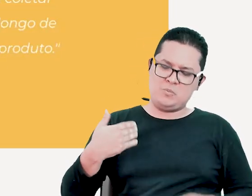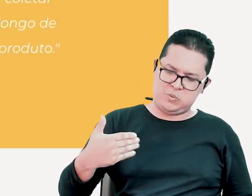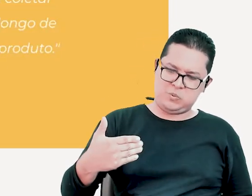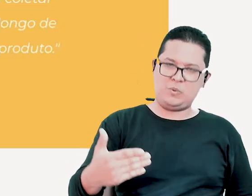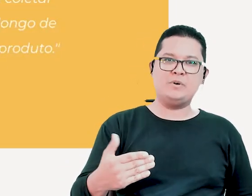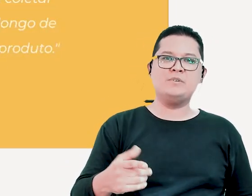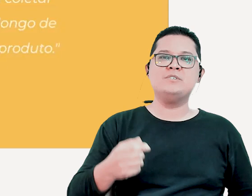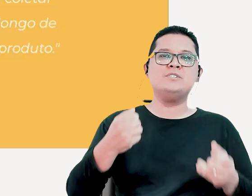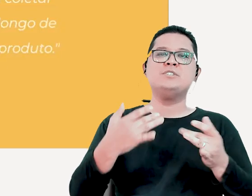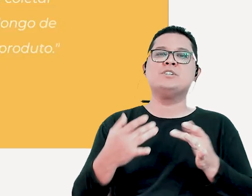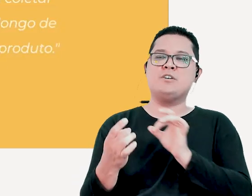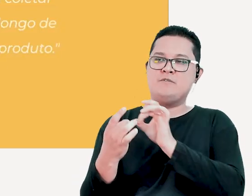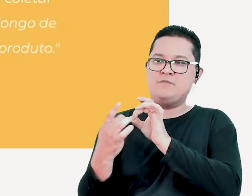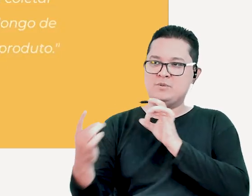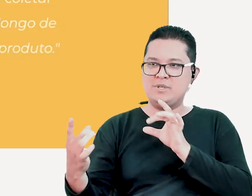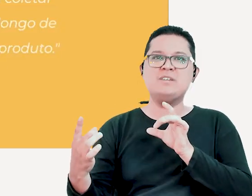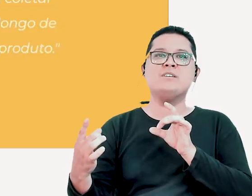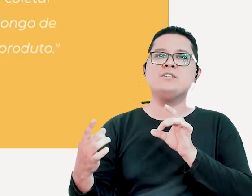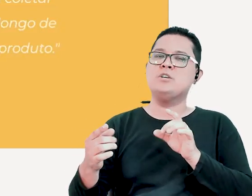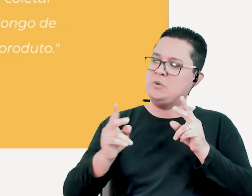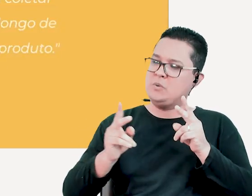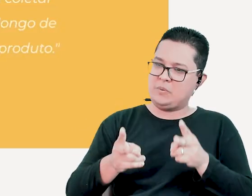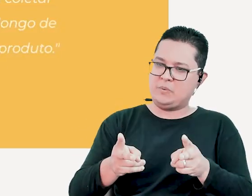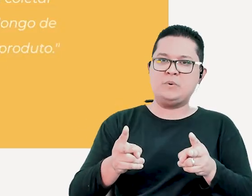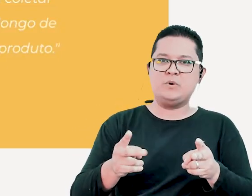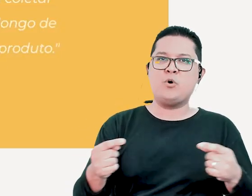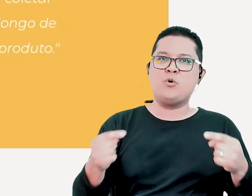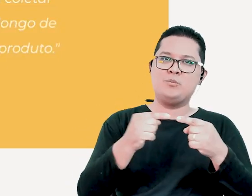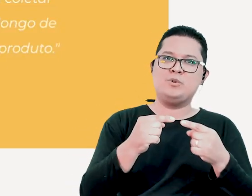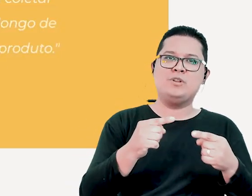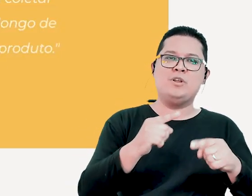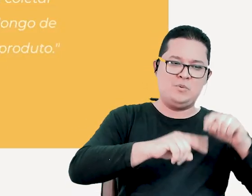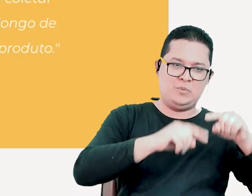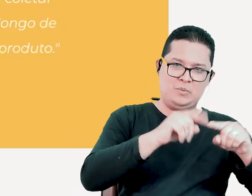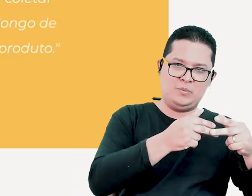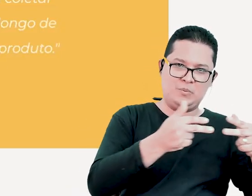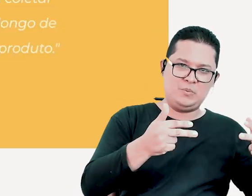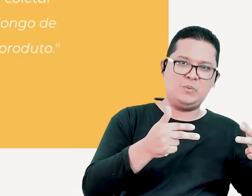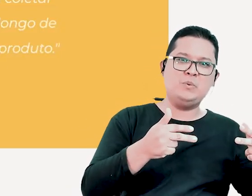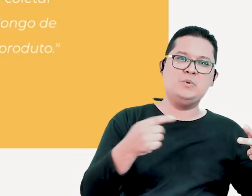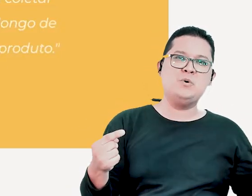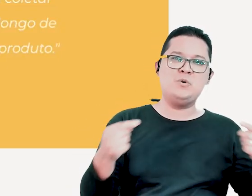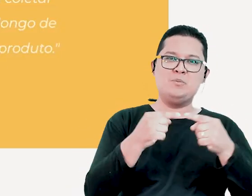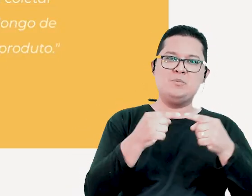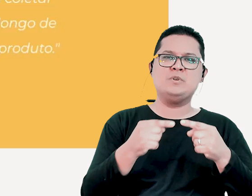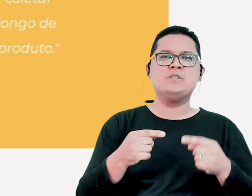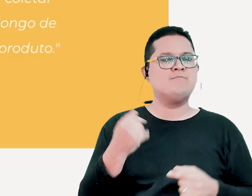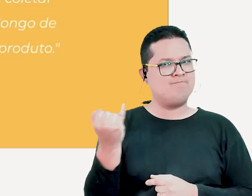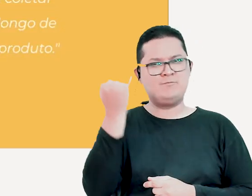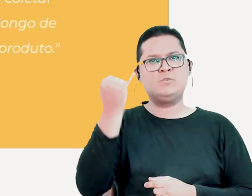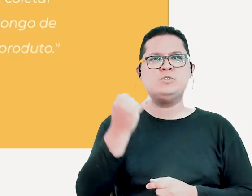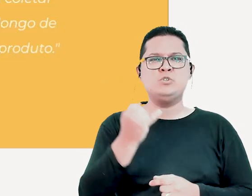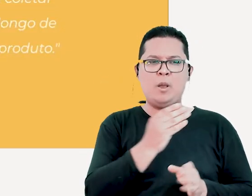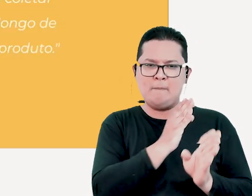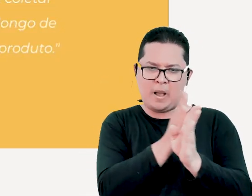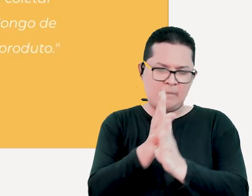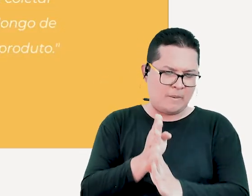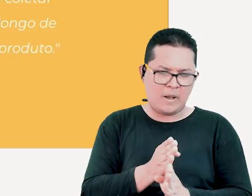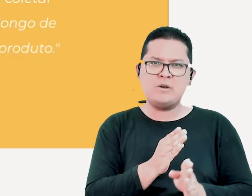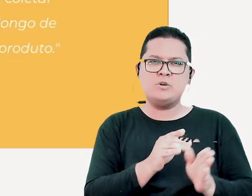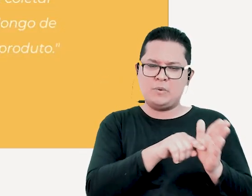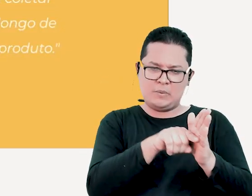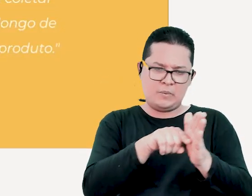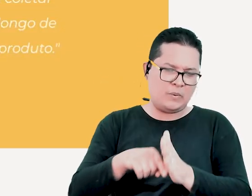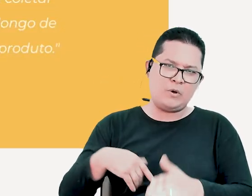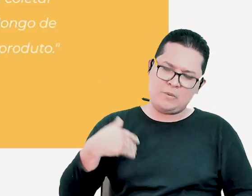de vida de um produto, né? Então, é muito importante a gente continuar descobrindo, continuar recebendo feedbacks para a